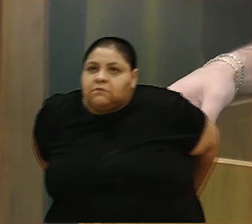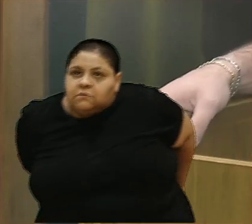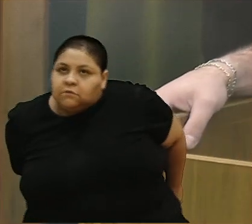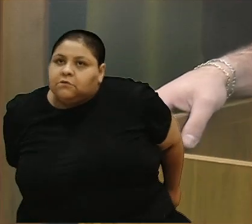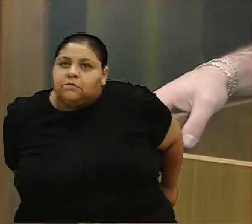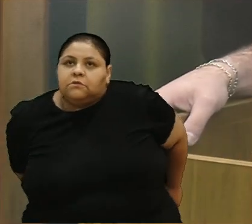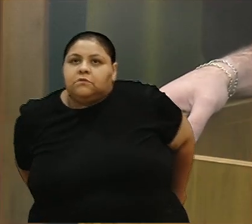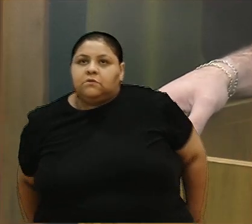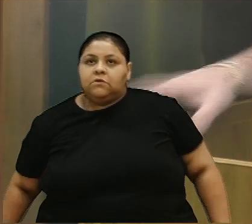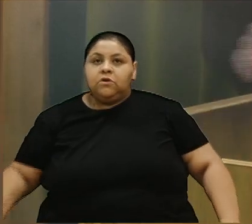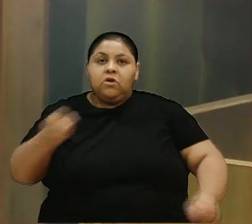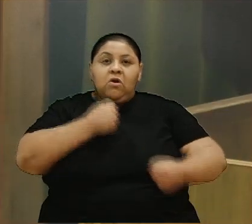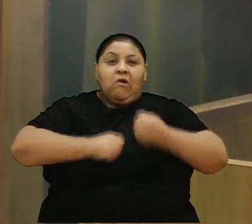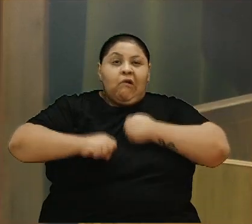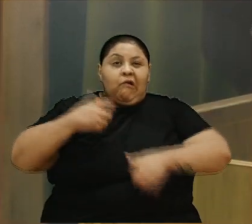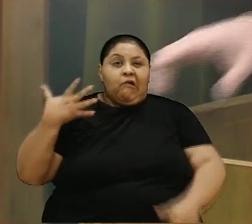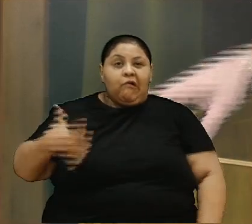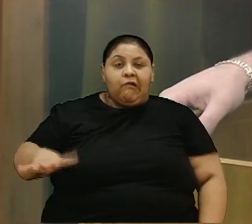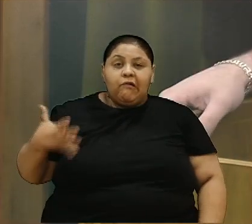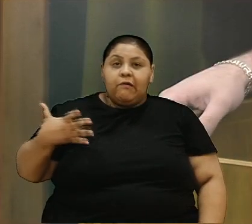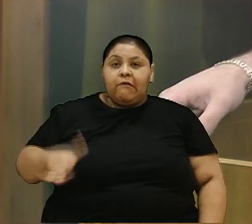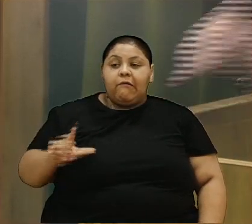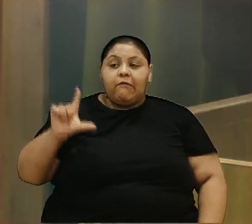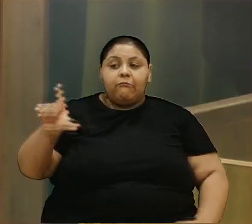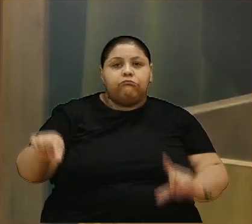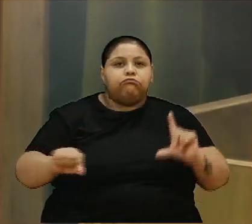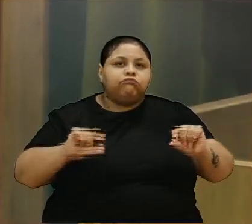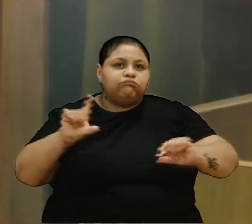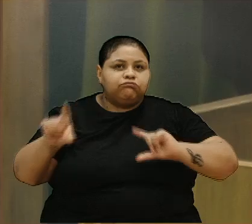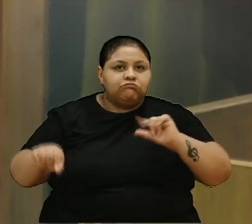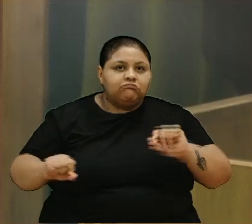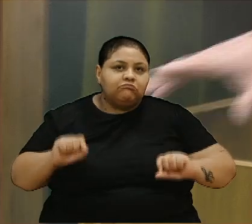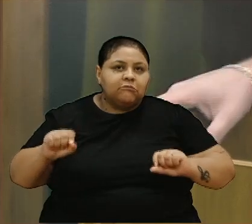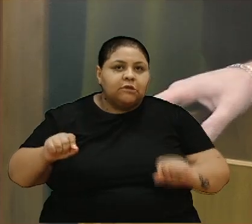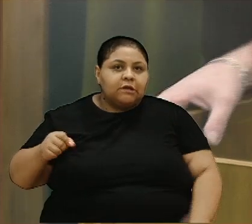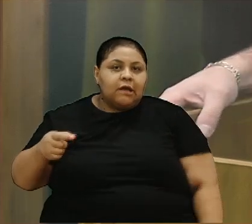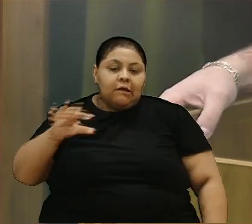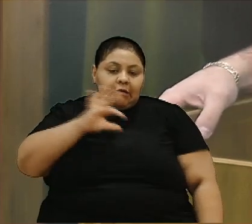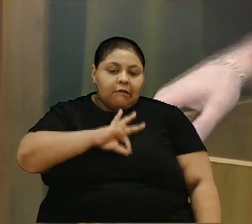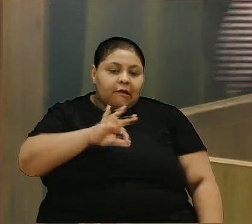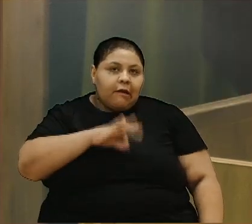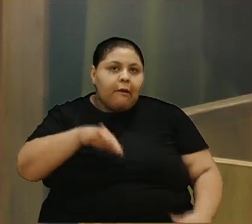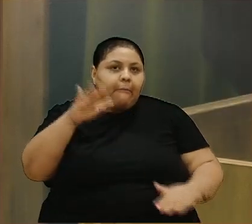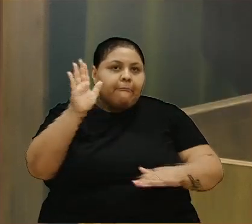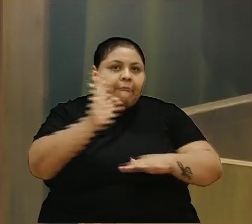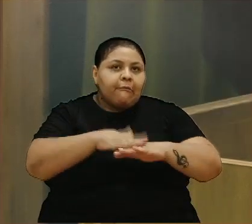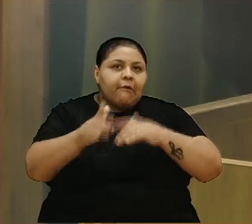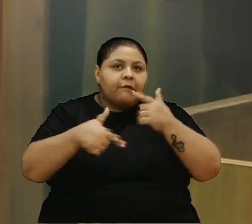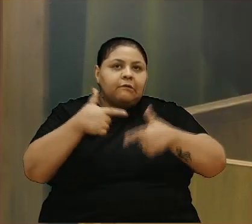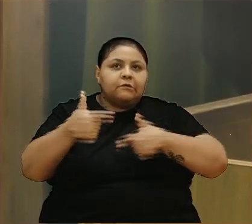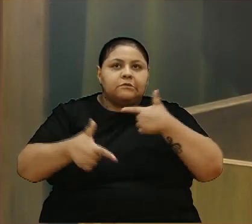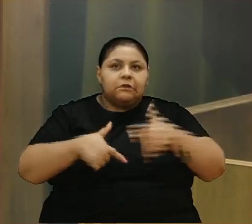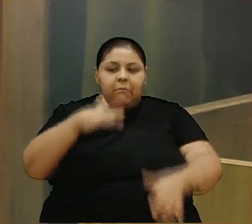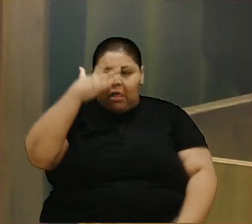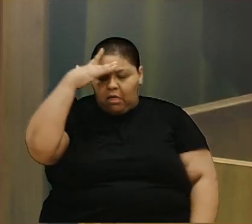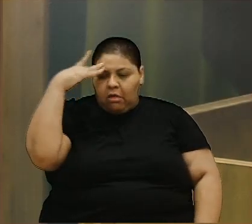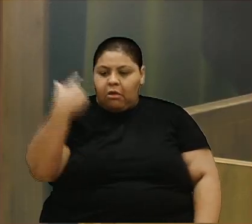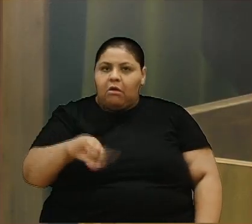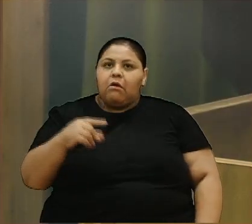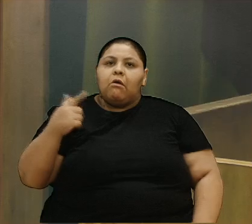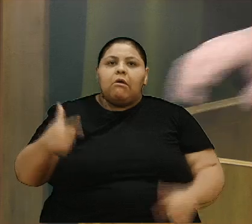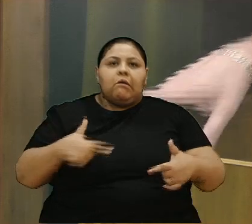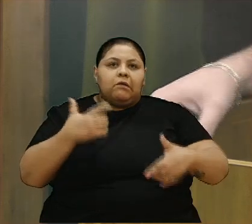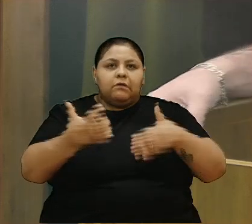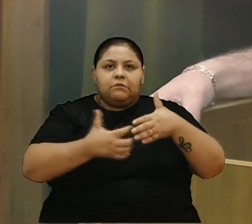O ódio ao rico é seletivo. O ódio a quem ganha mais, trabalhando, suando, tendo sua